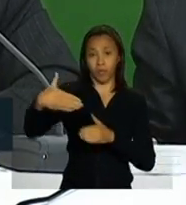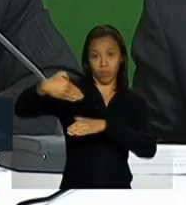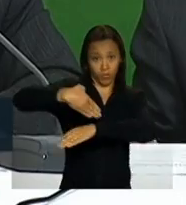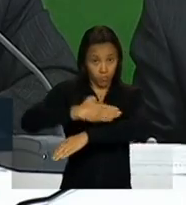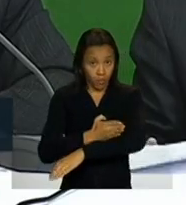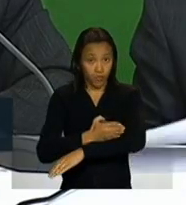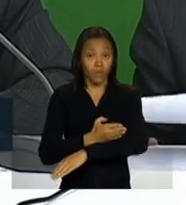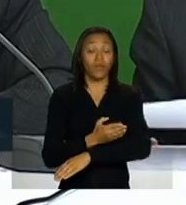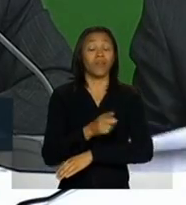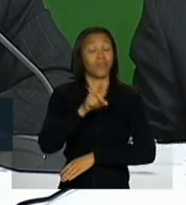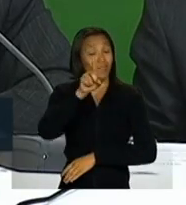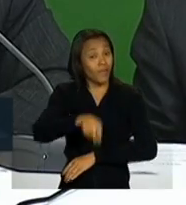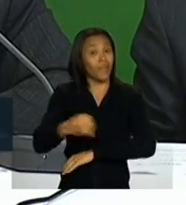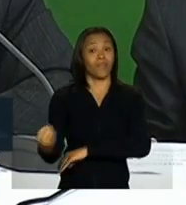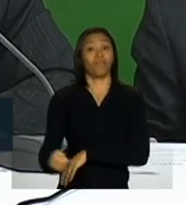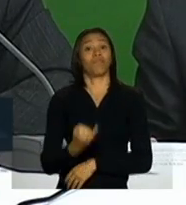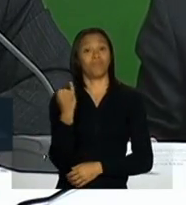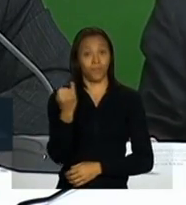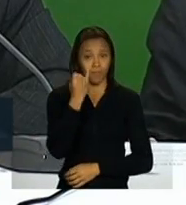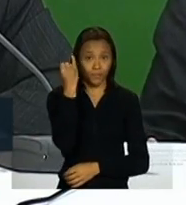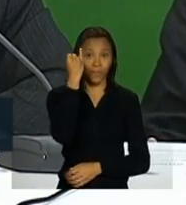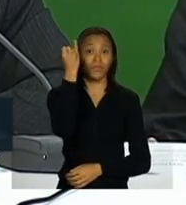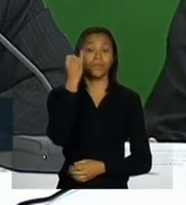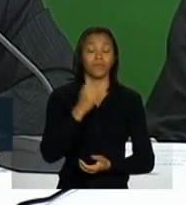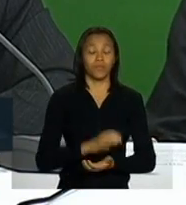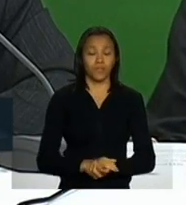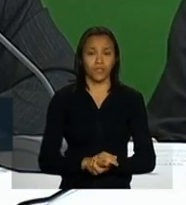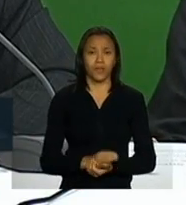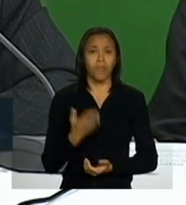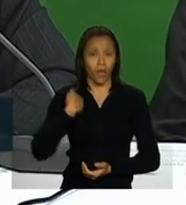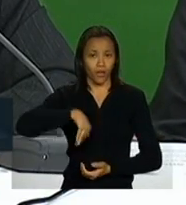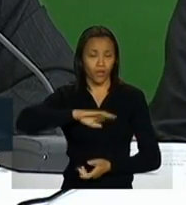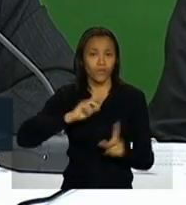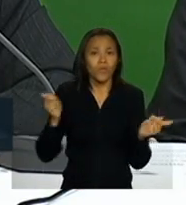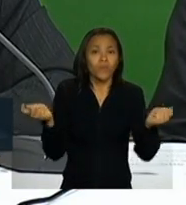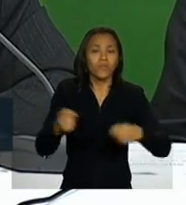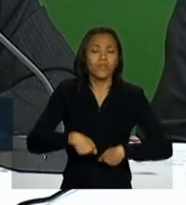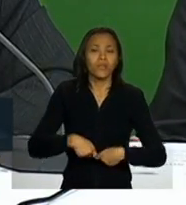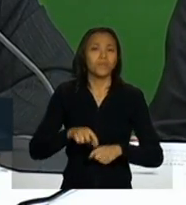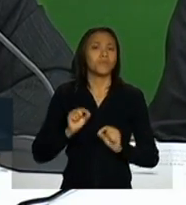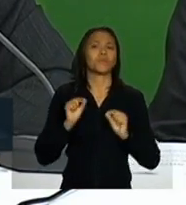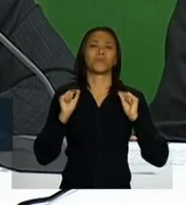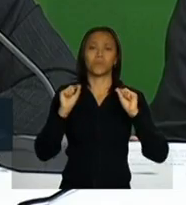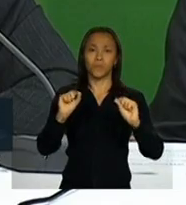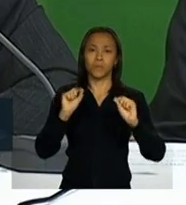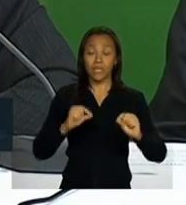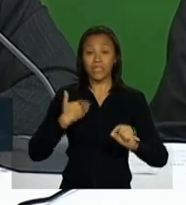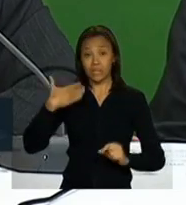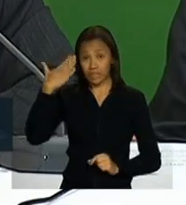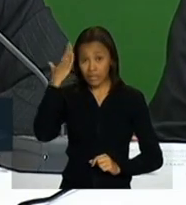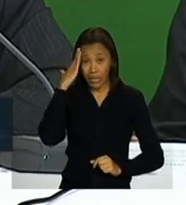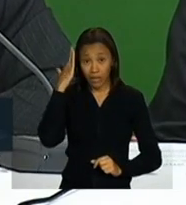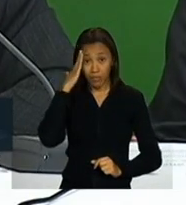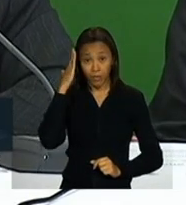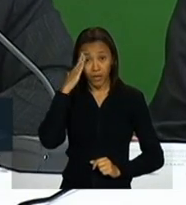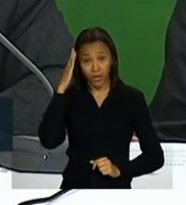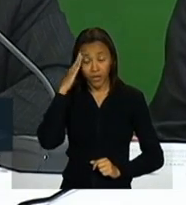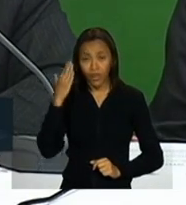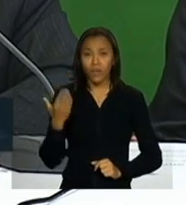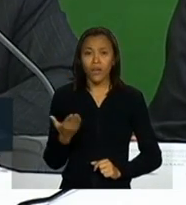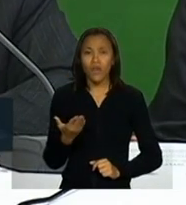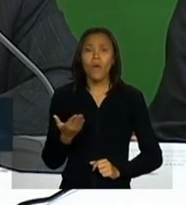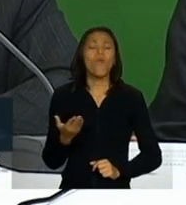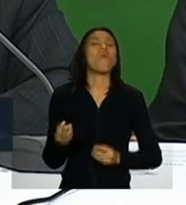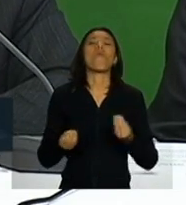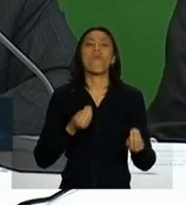de suma importância para que a gente possa saber realmente quanto vale